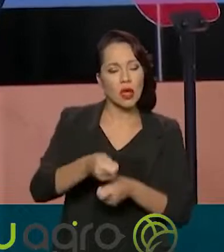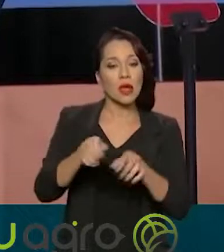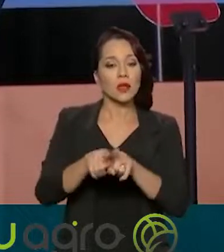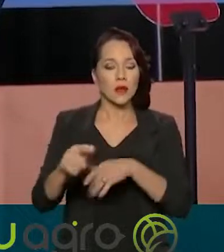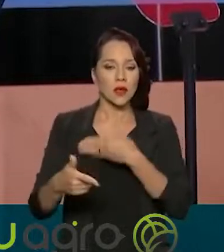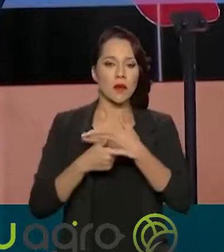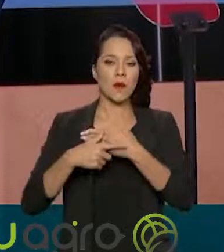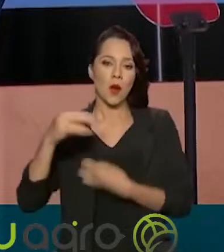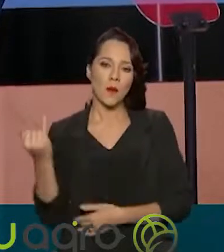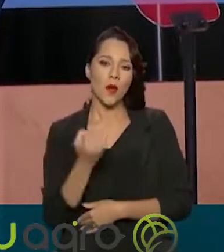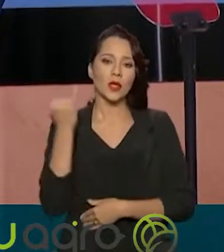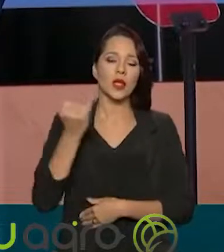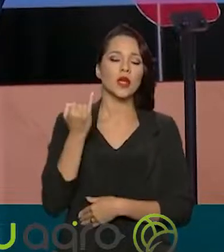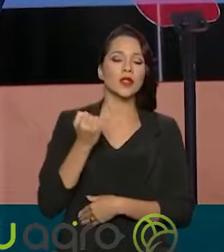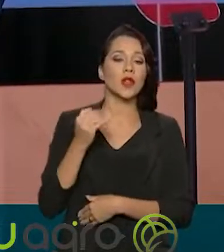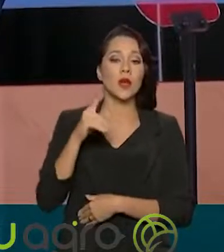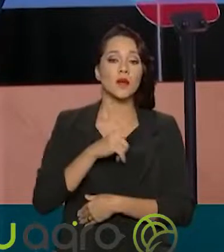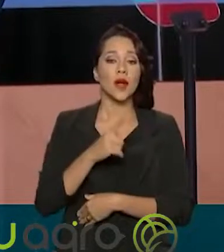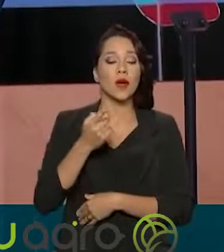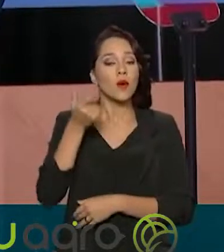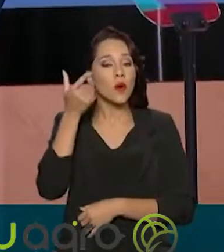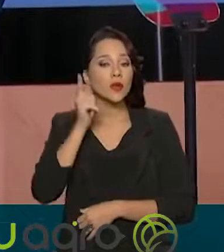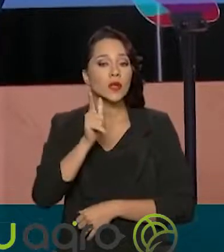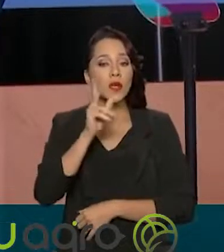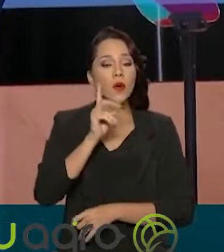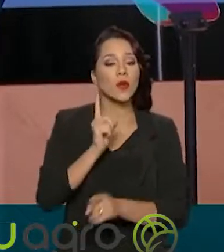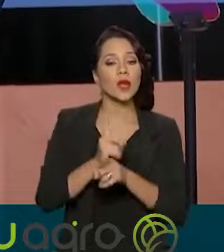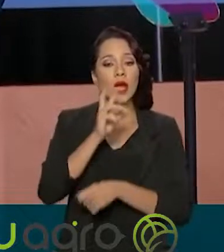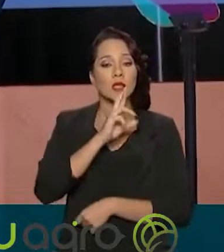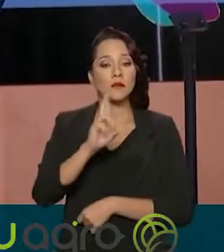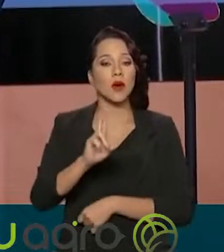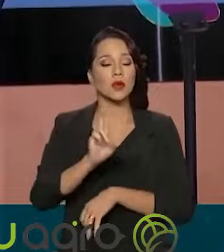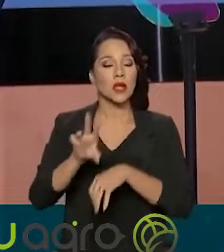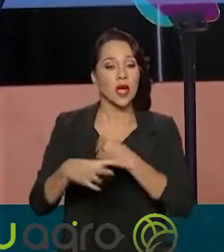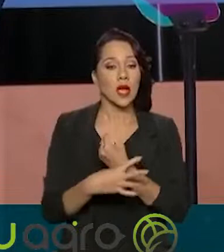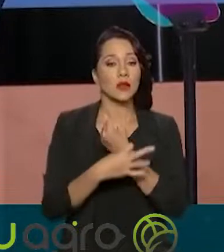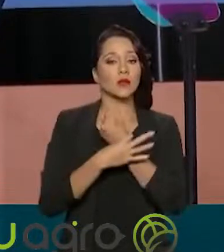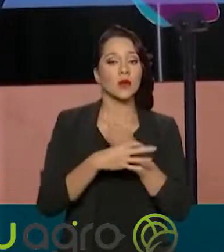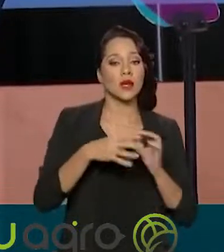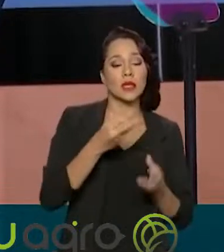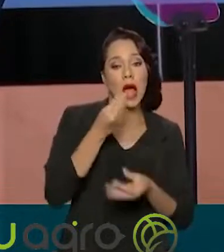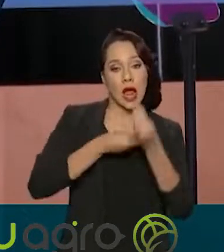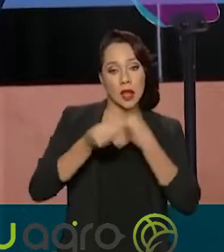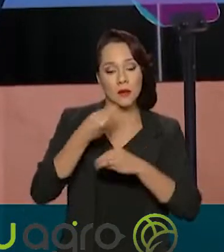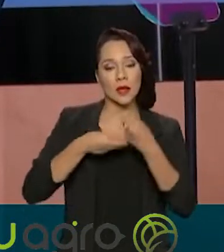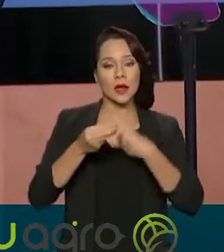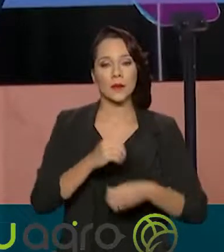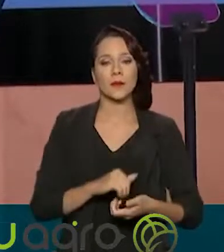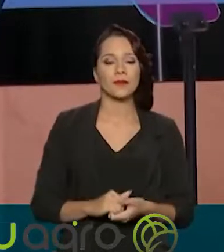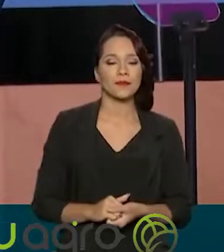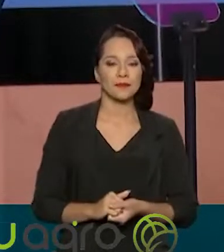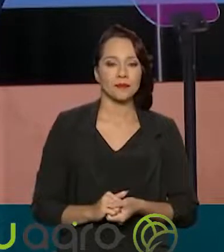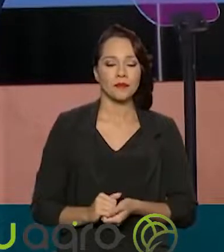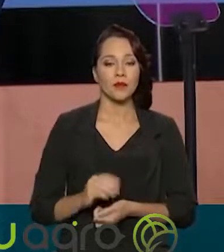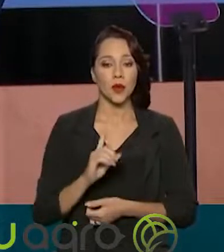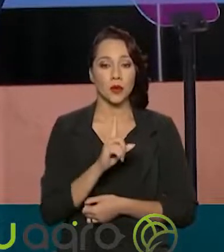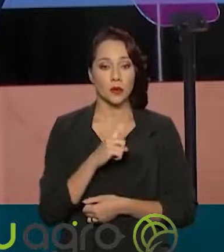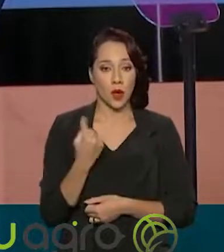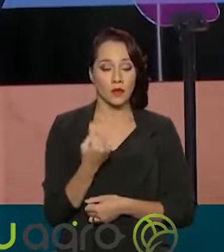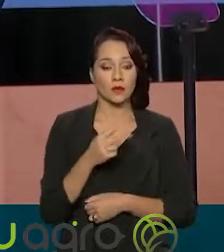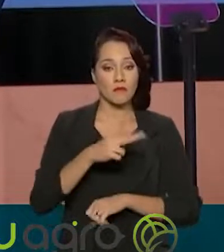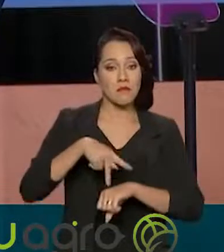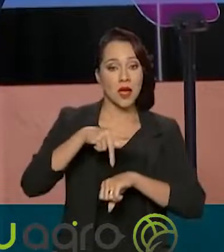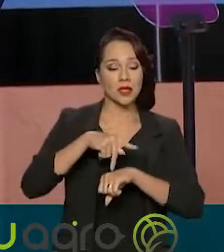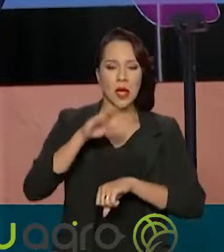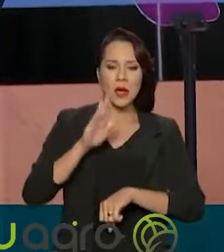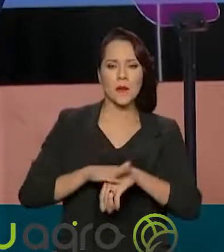na busca de soluções internacionais em favor da segurança alimentar. Somos um dos países que